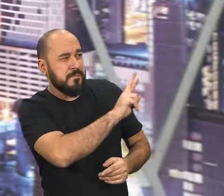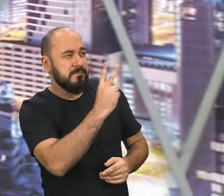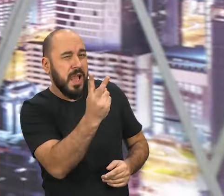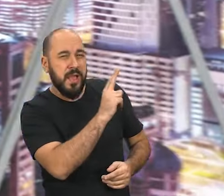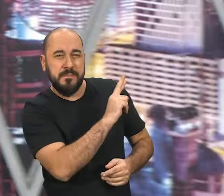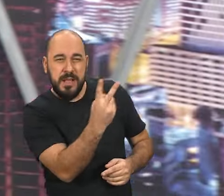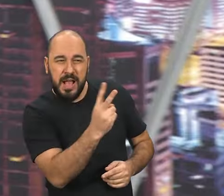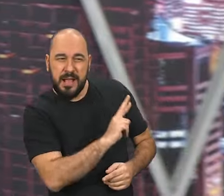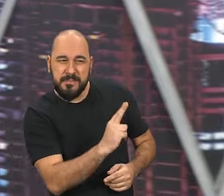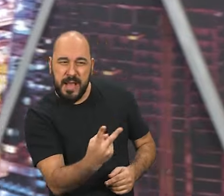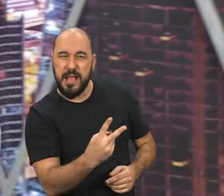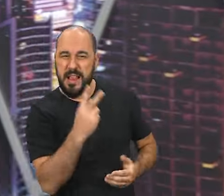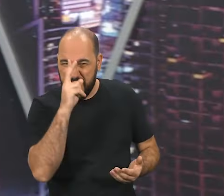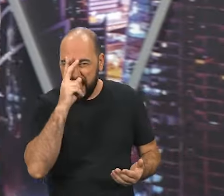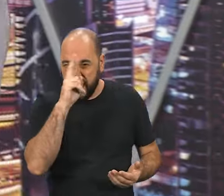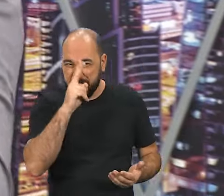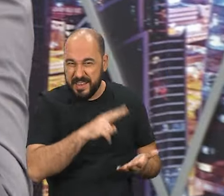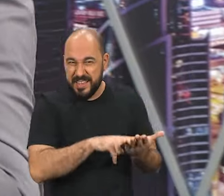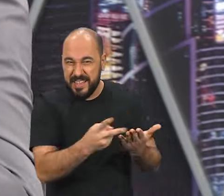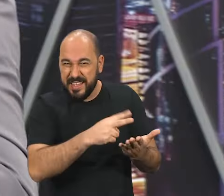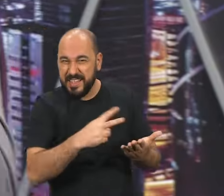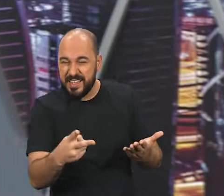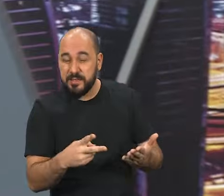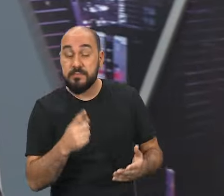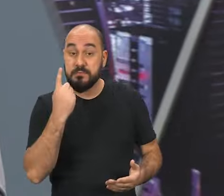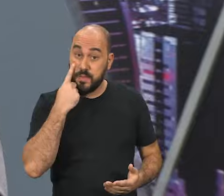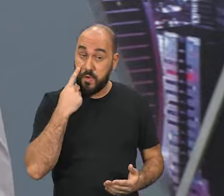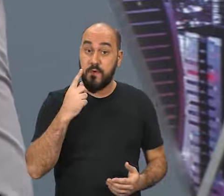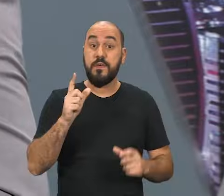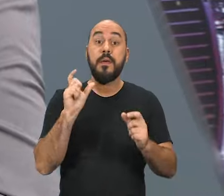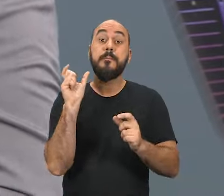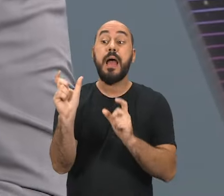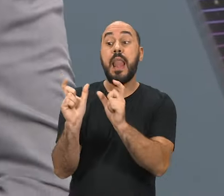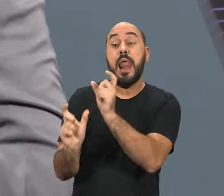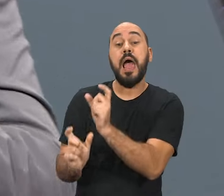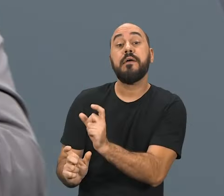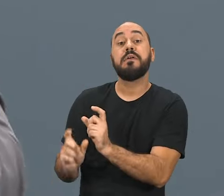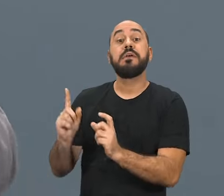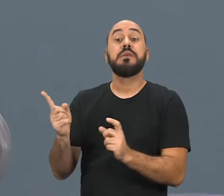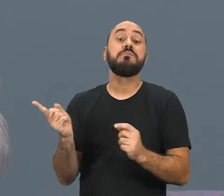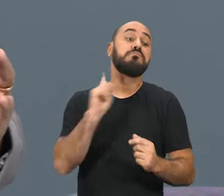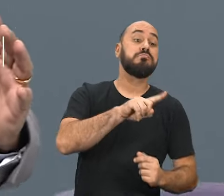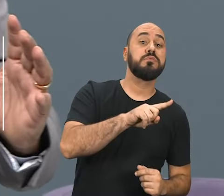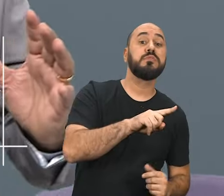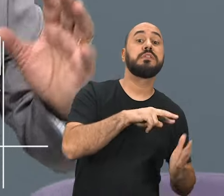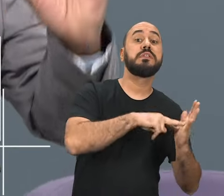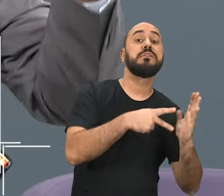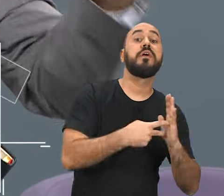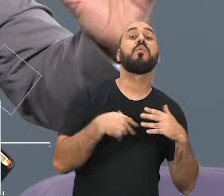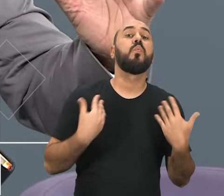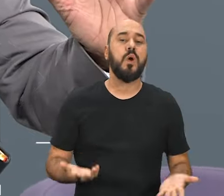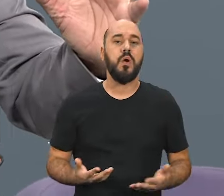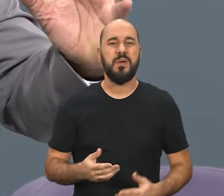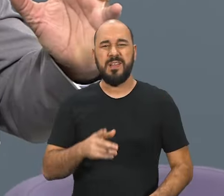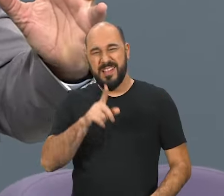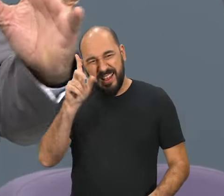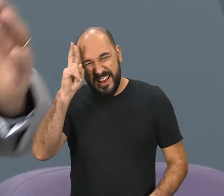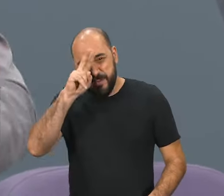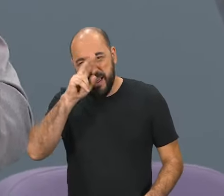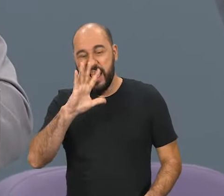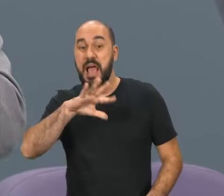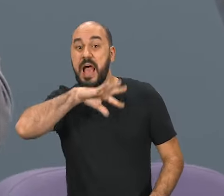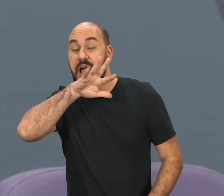lembra? Vamos relembrar algumas palavras-chave e os seus significados. Você lembra que nós analisamos que animal em